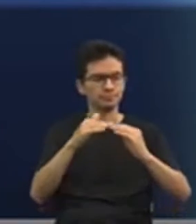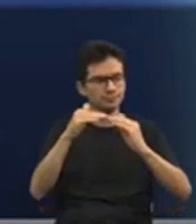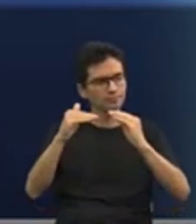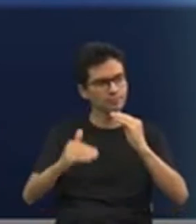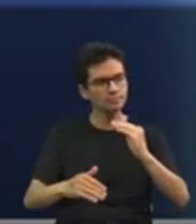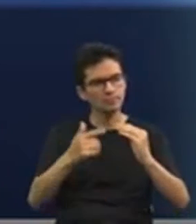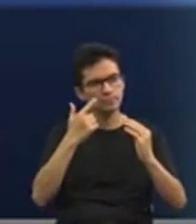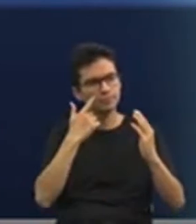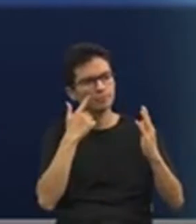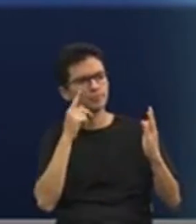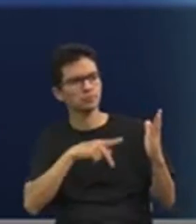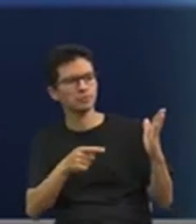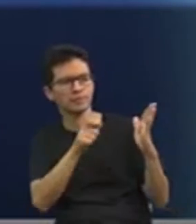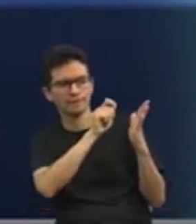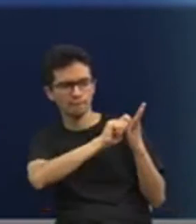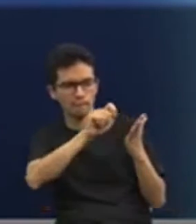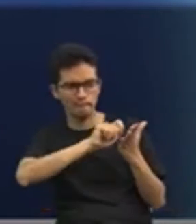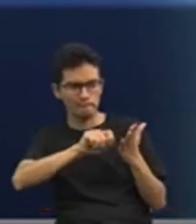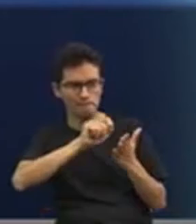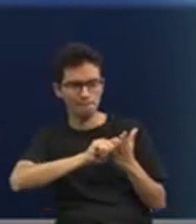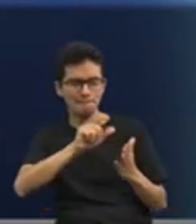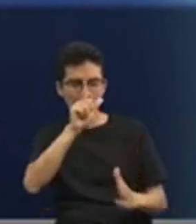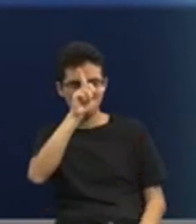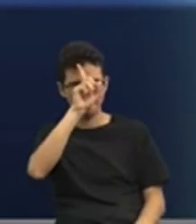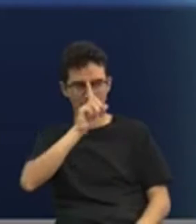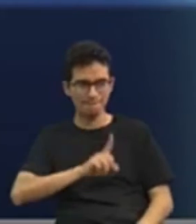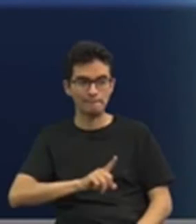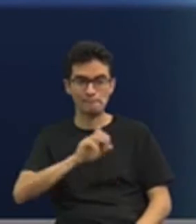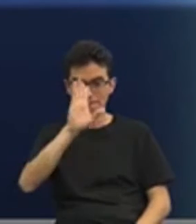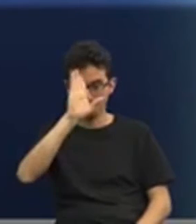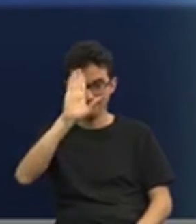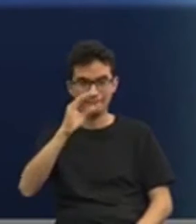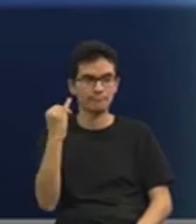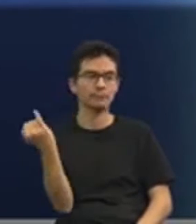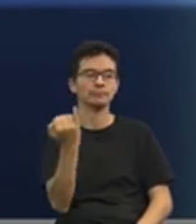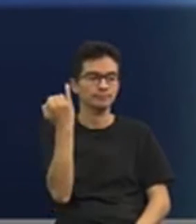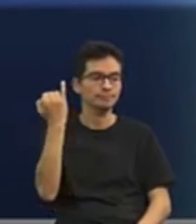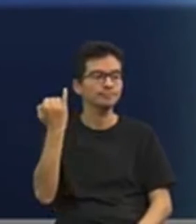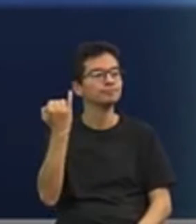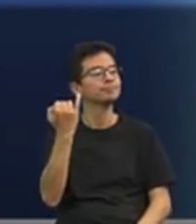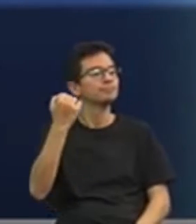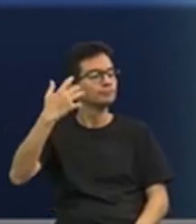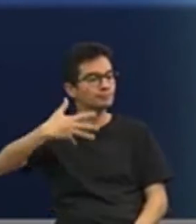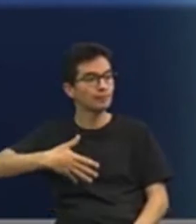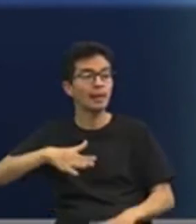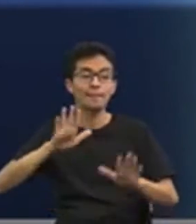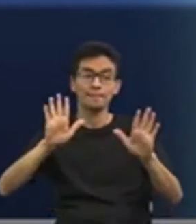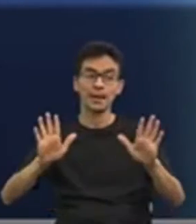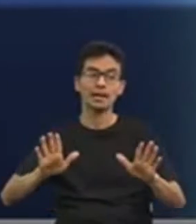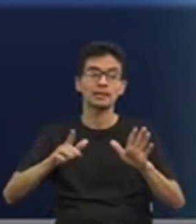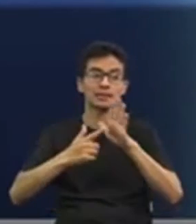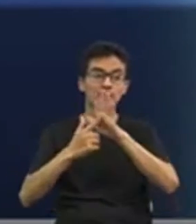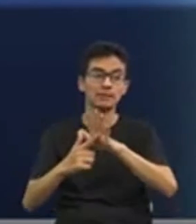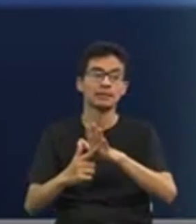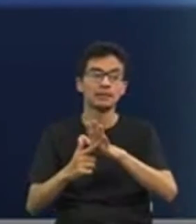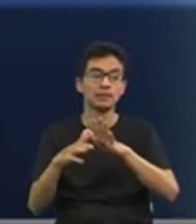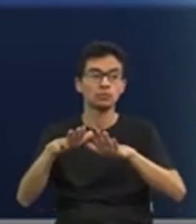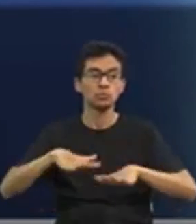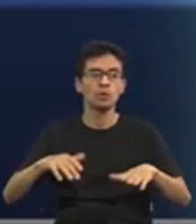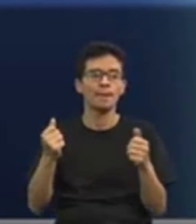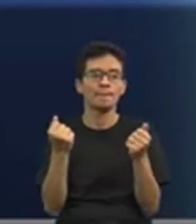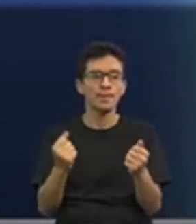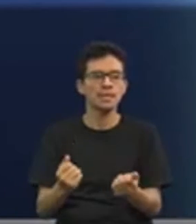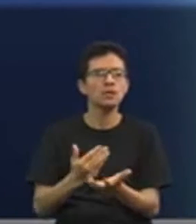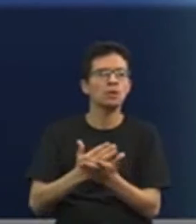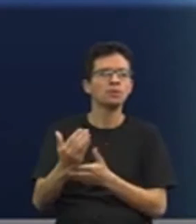abaixo para gente uma informação extremamente significativa né e coloca assim porém a atmosfera pesada